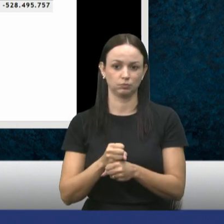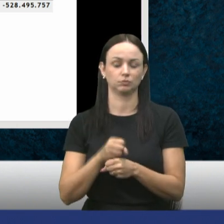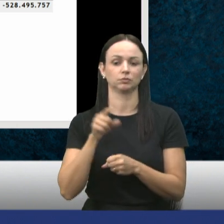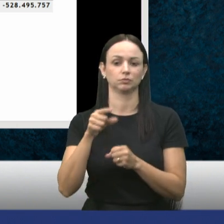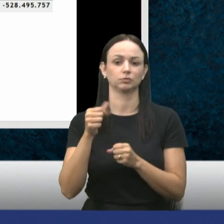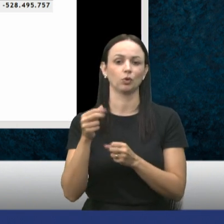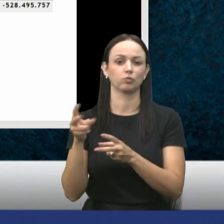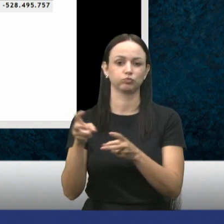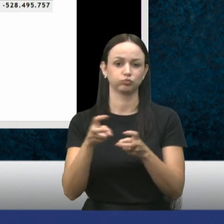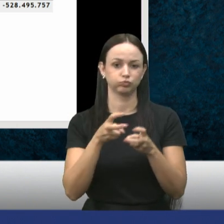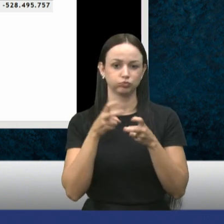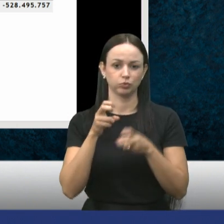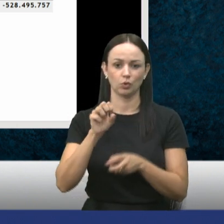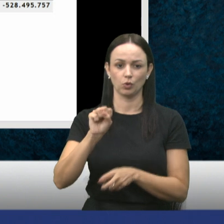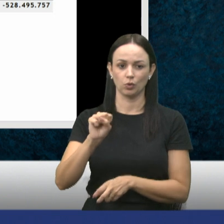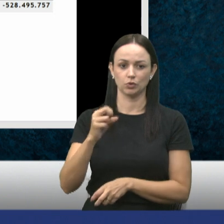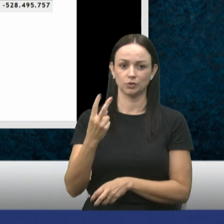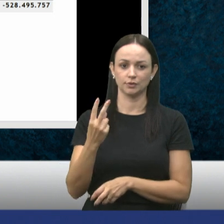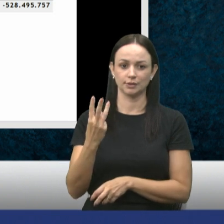prevista dá